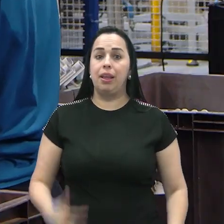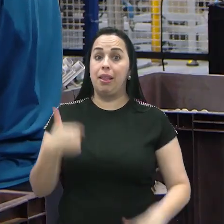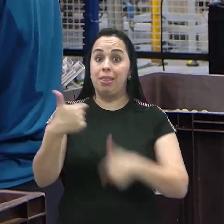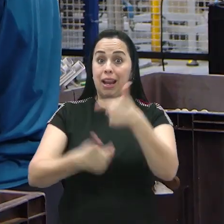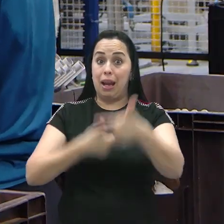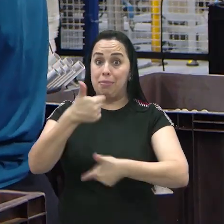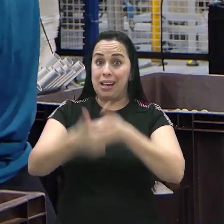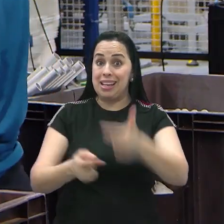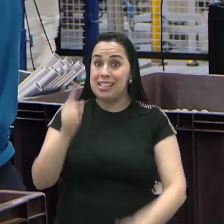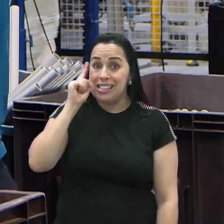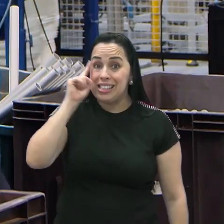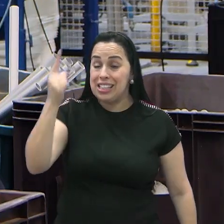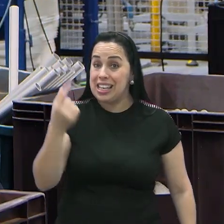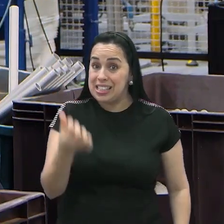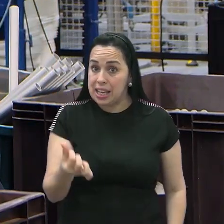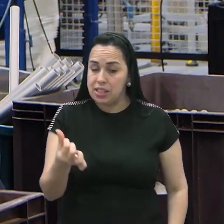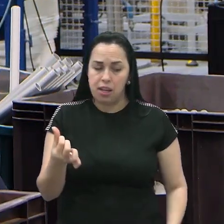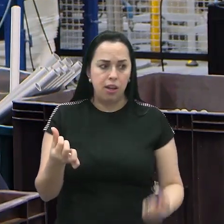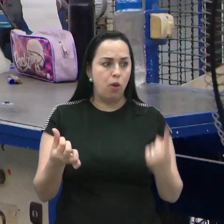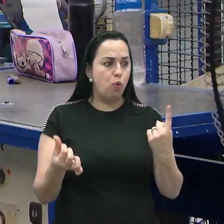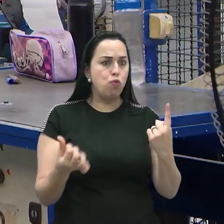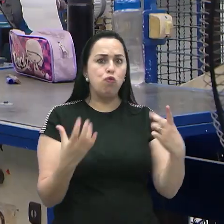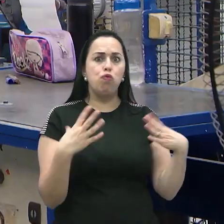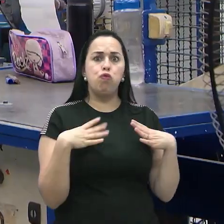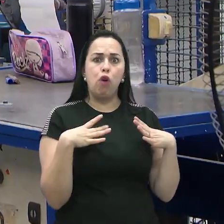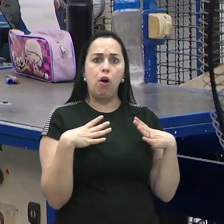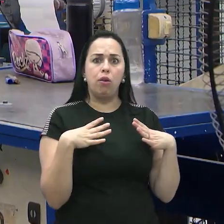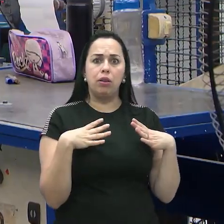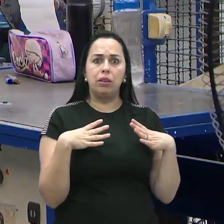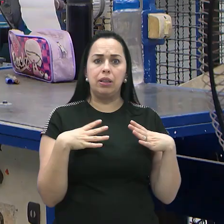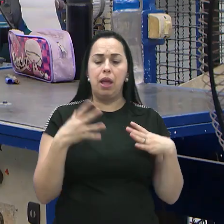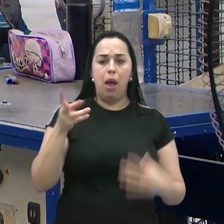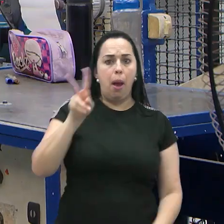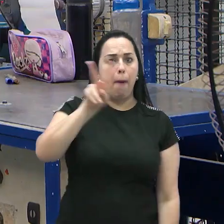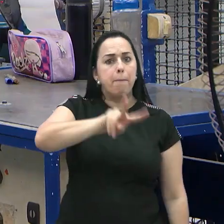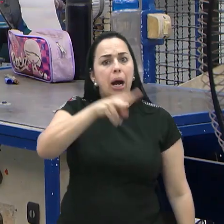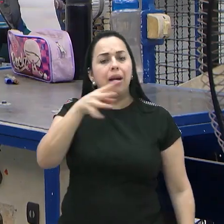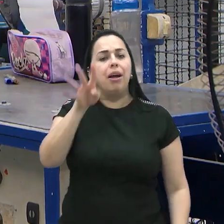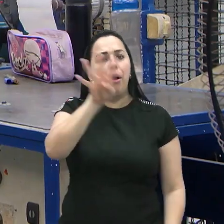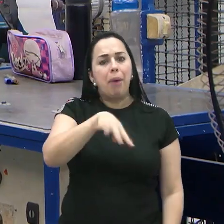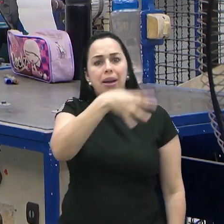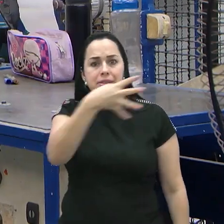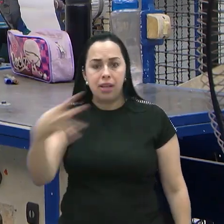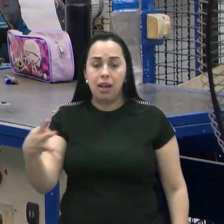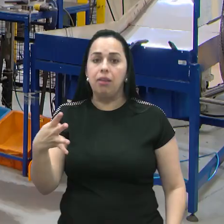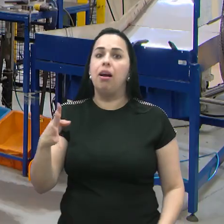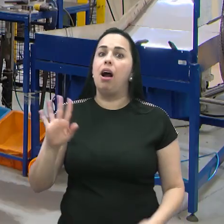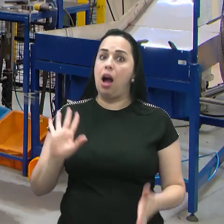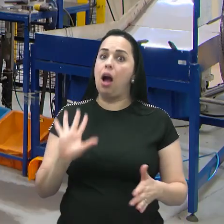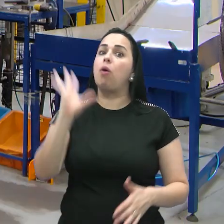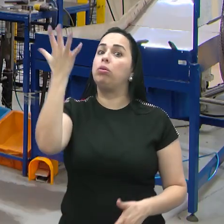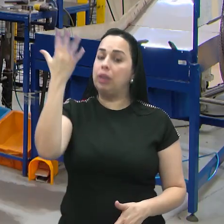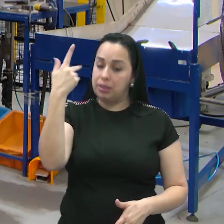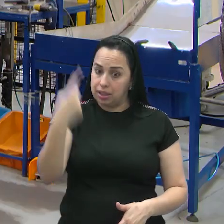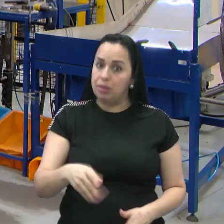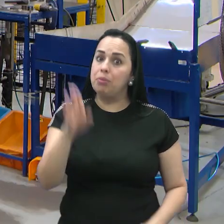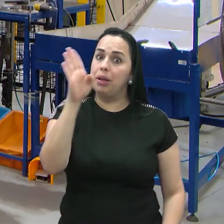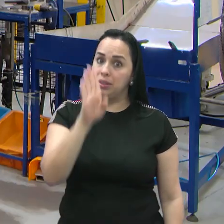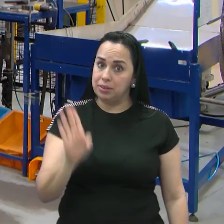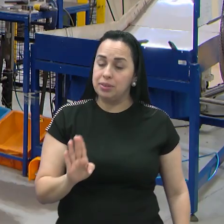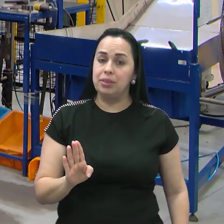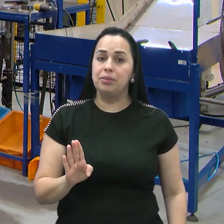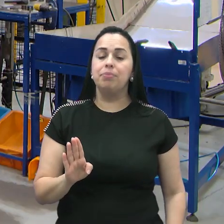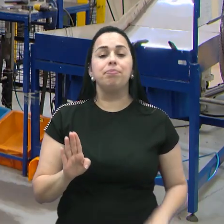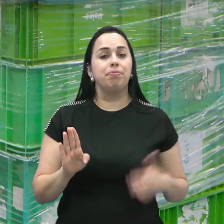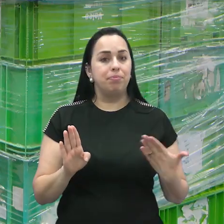Trabalhar 6 dias e folgar apenas um. A escala 6x1 ainda é uma realidade para muitos trabalhadores brasileiros.